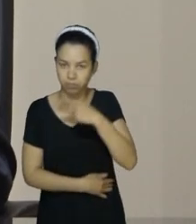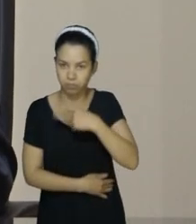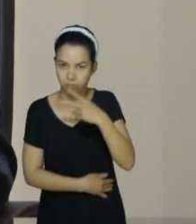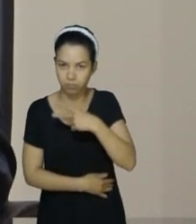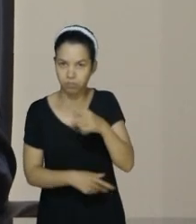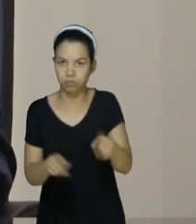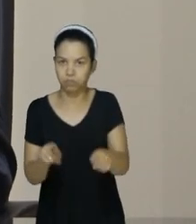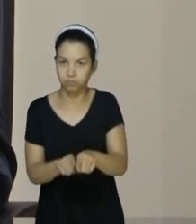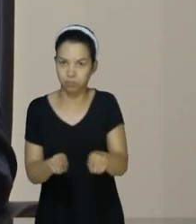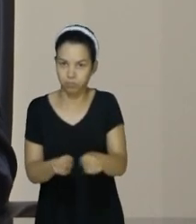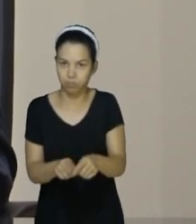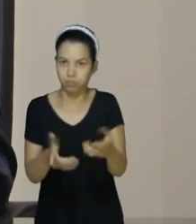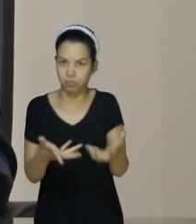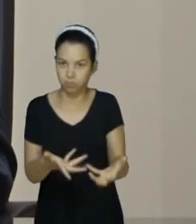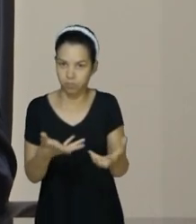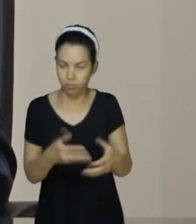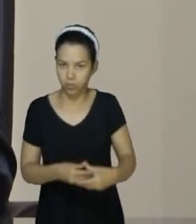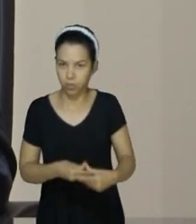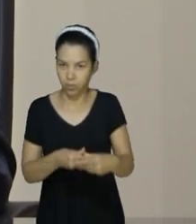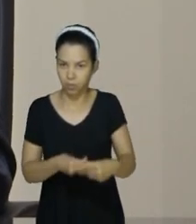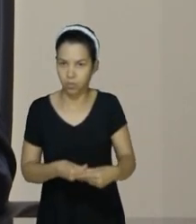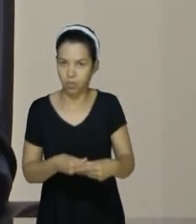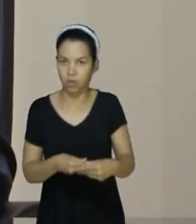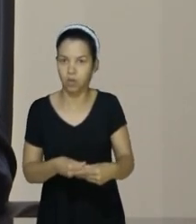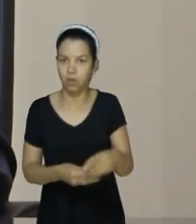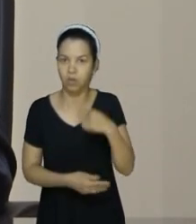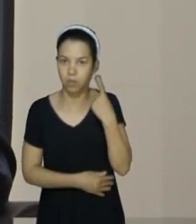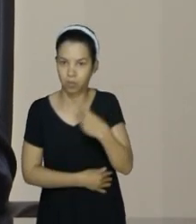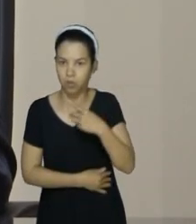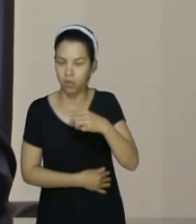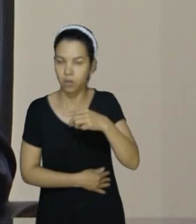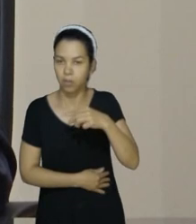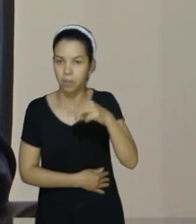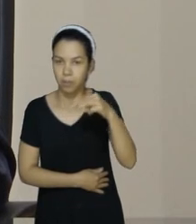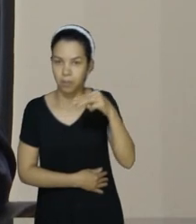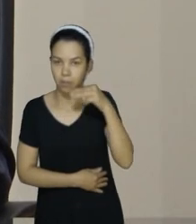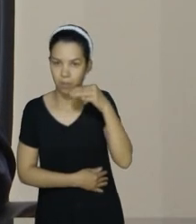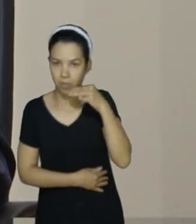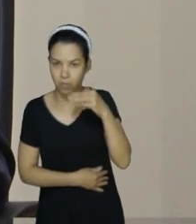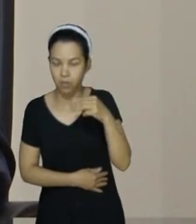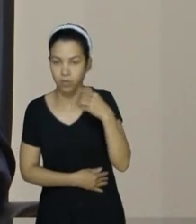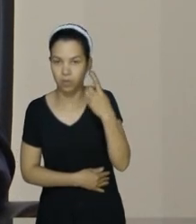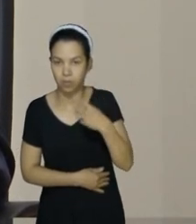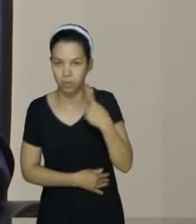Também eu quero cumprimentar a deputada Marlene. A deputada Marlene, ela é